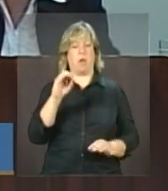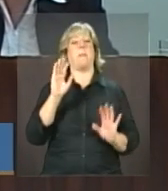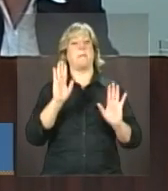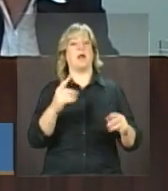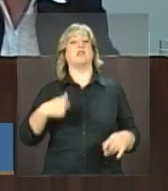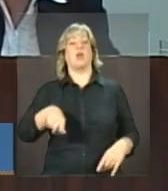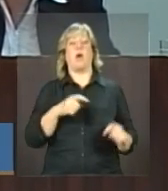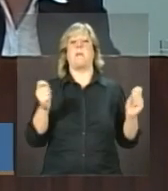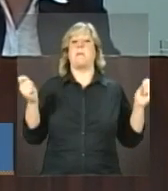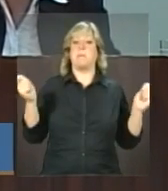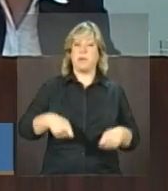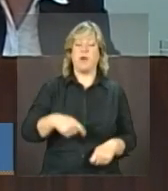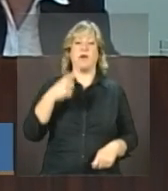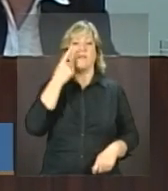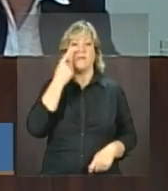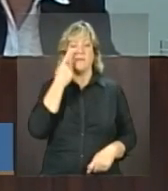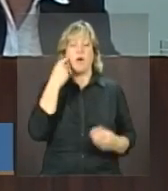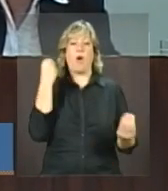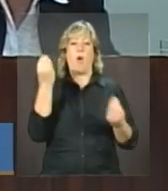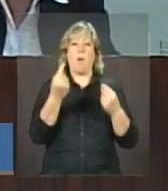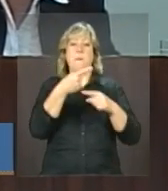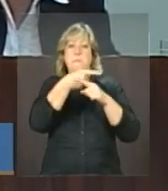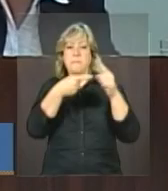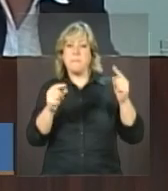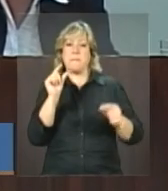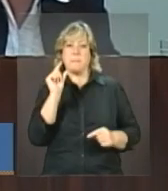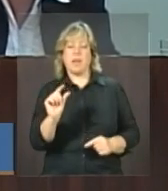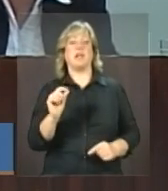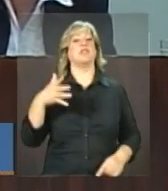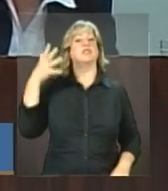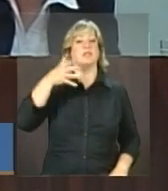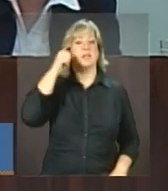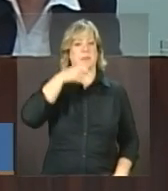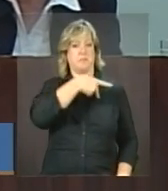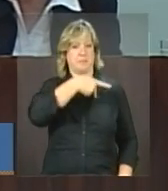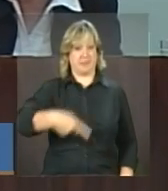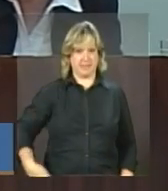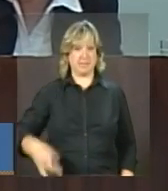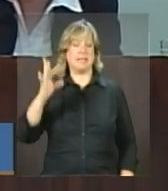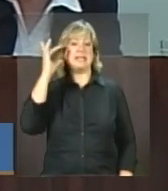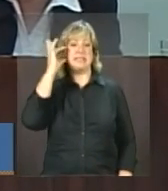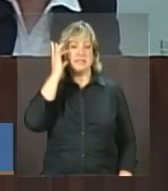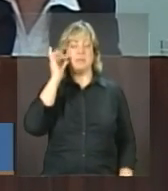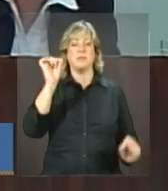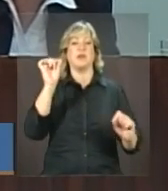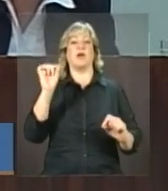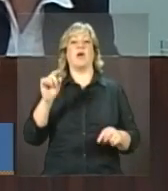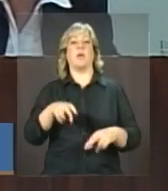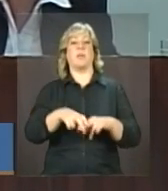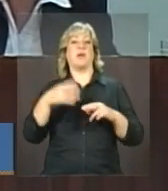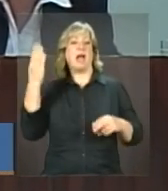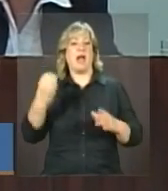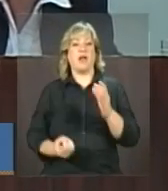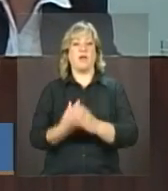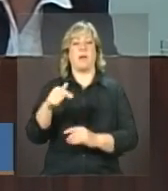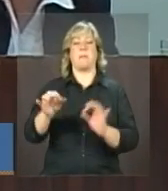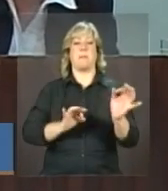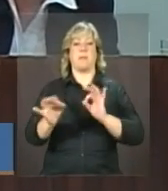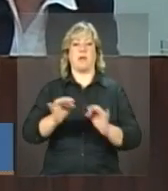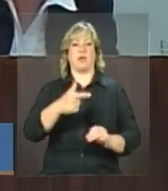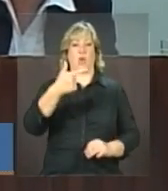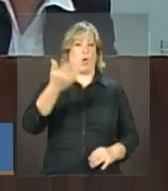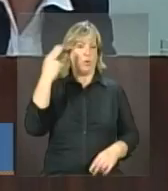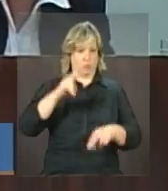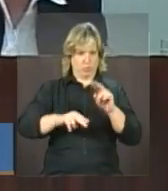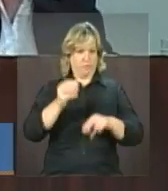sim, acompanhar um trecho do discurso da presidenta Dilma Rousseff por ocasião do lançamento do plano em 2 de